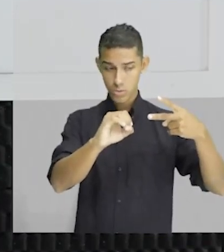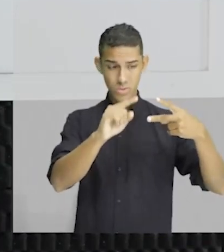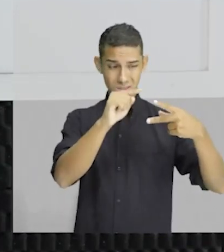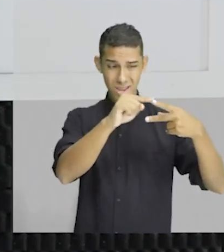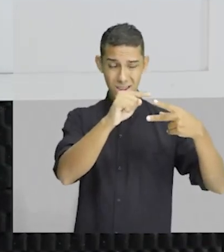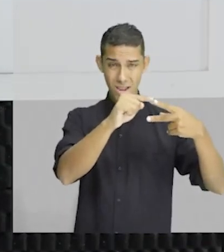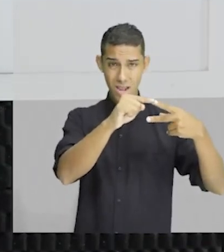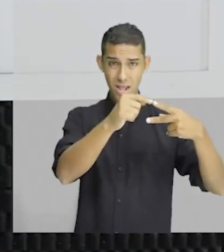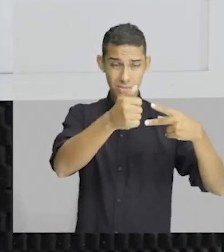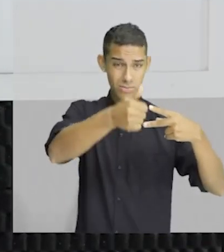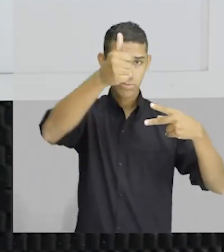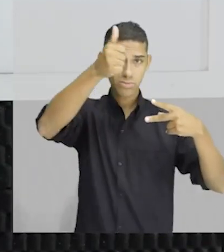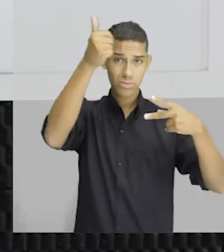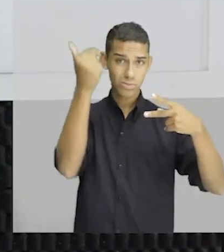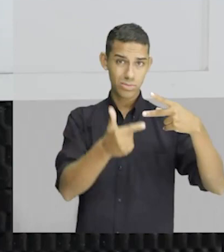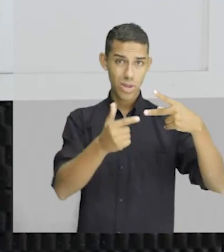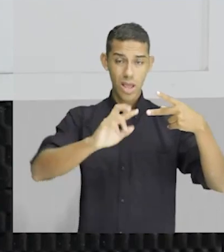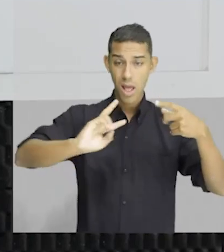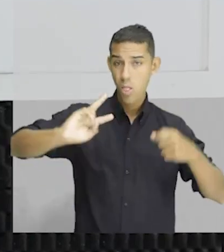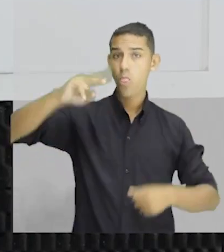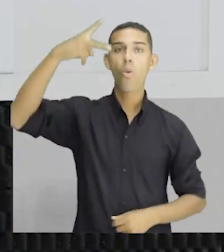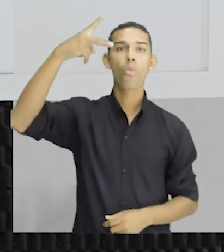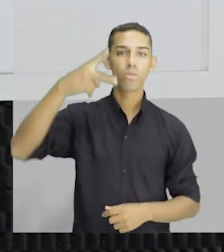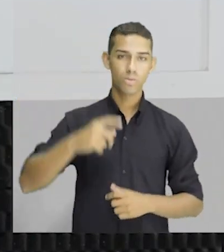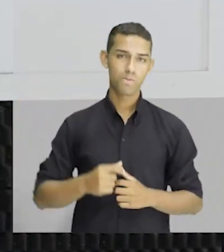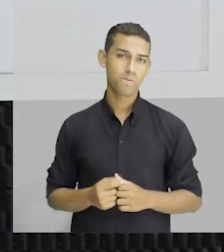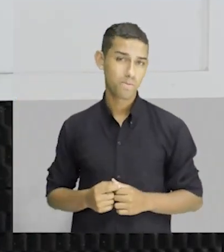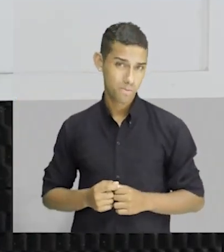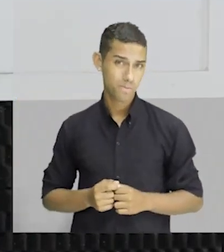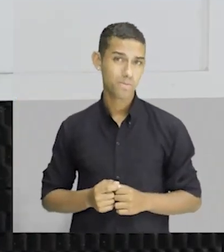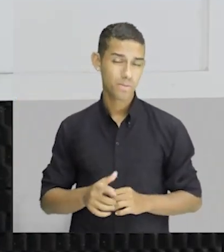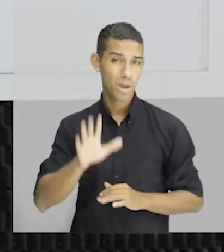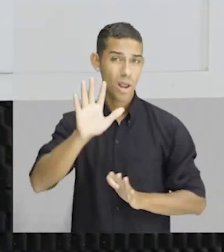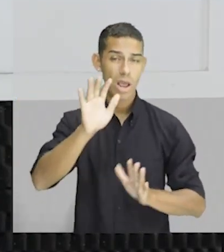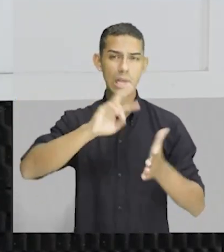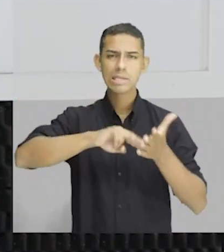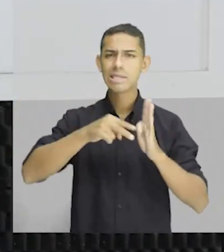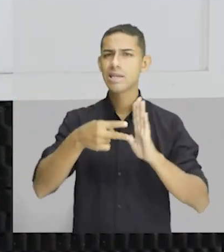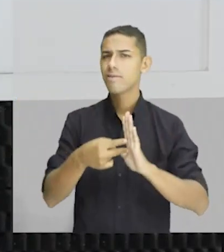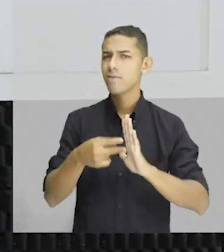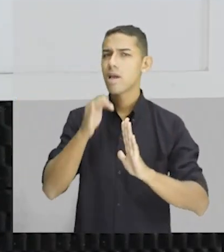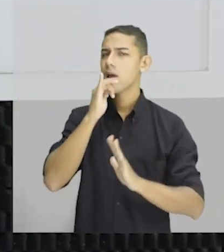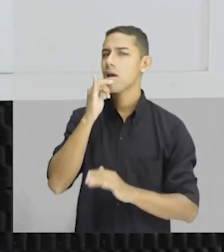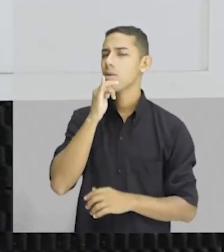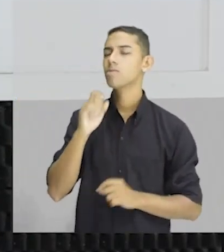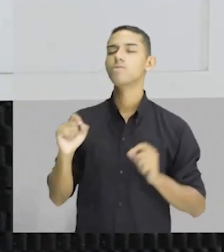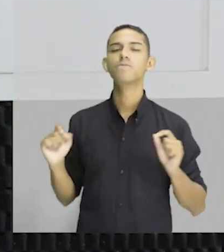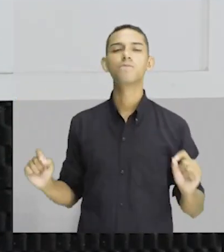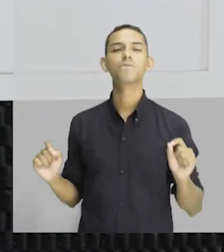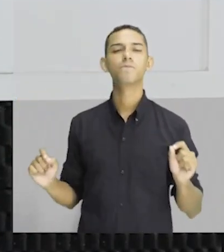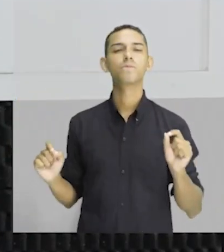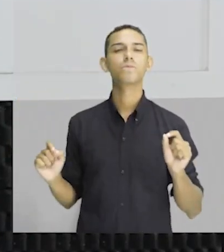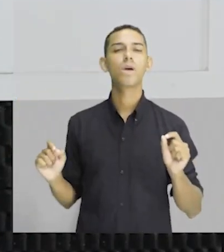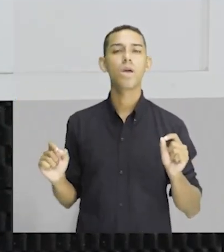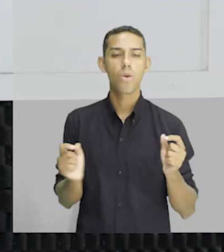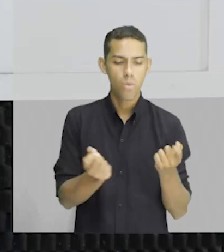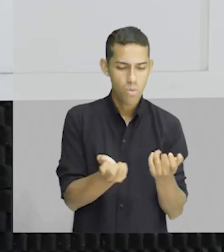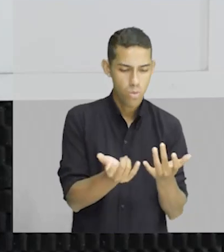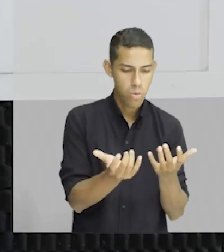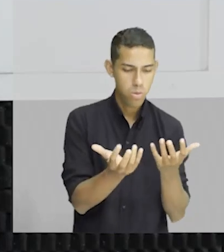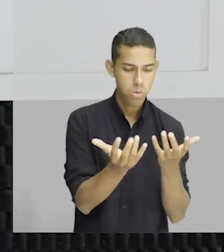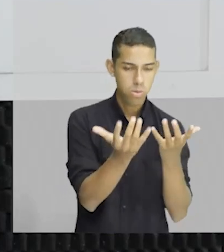o dobro, turma. Tá? Isso significa dizer o quê? Que quando eu aqueço, a haste